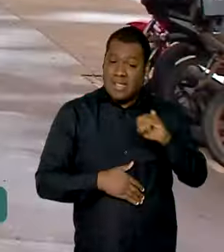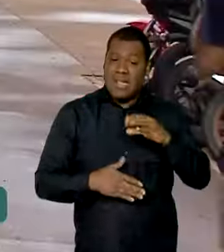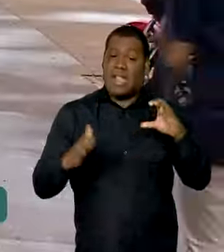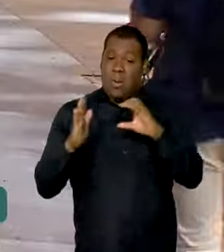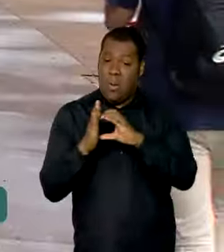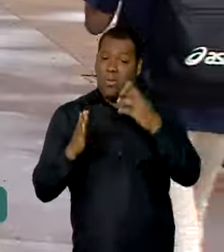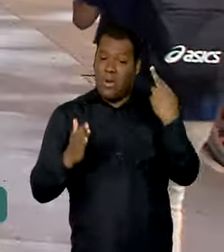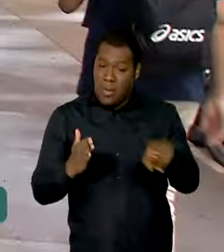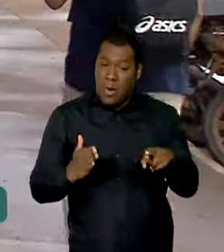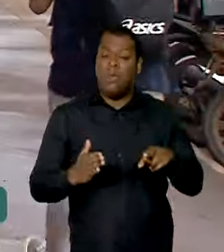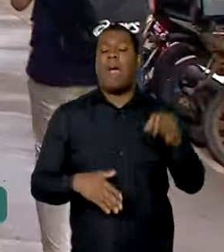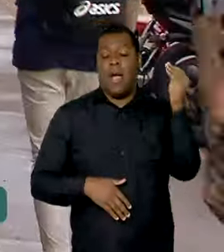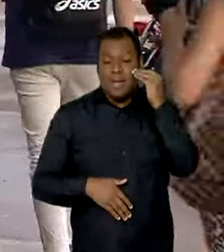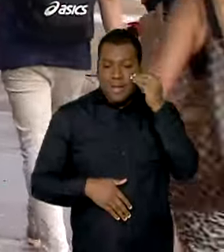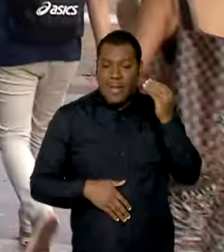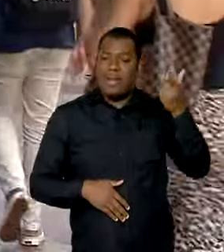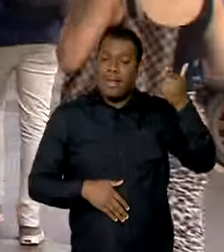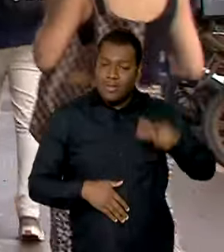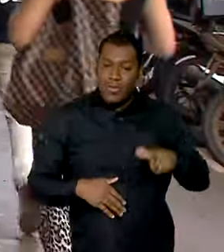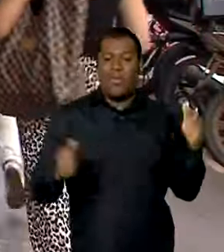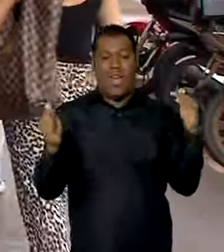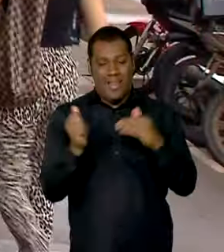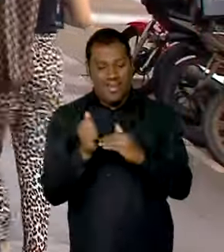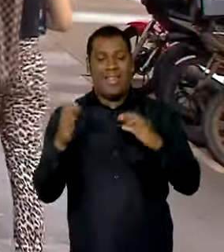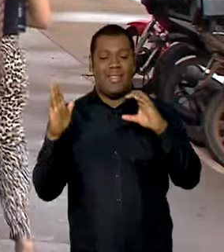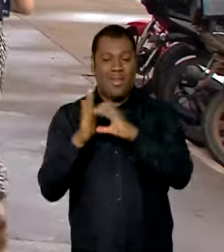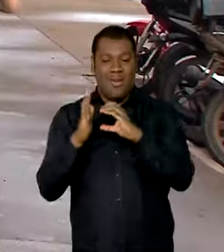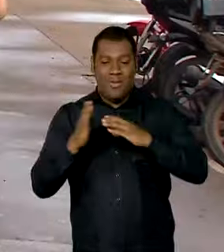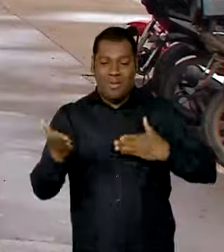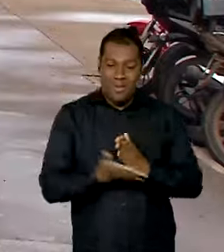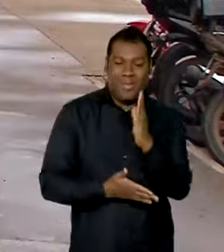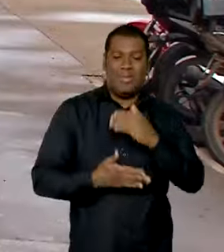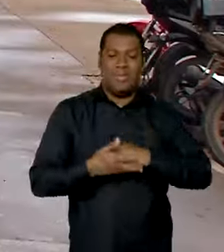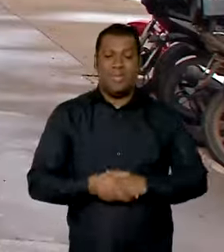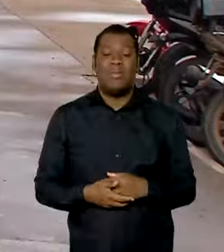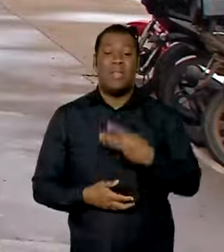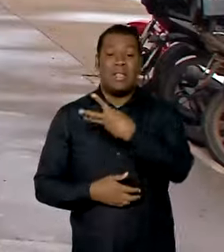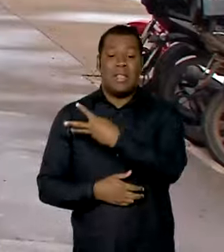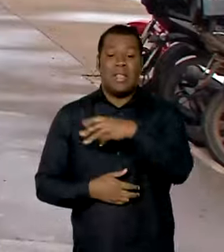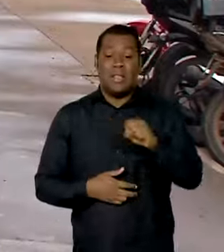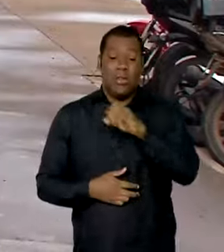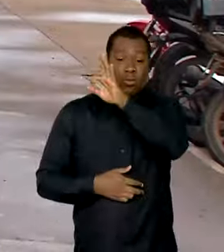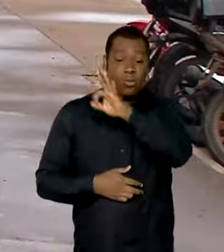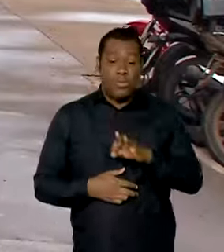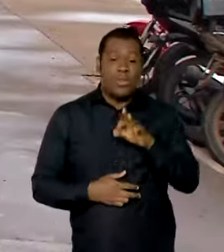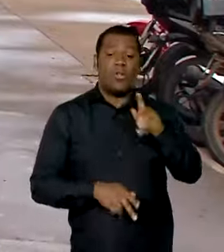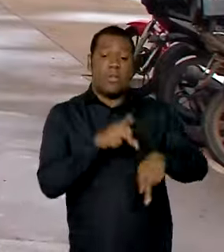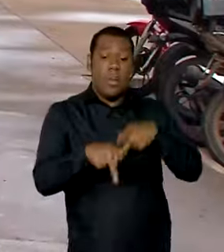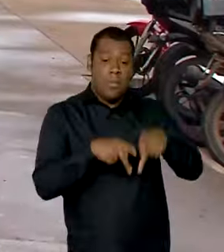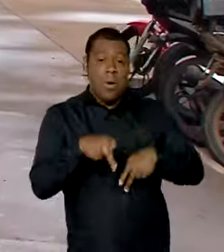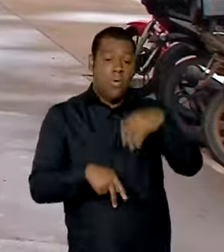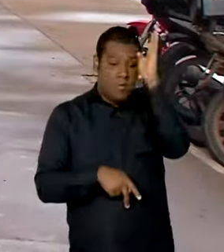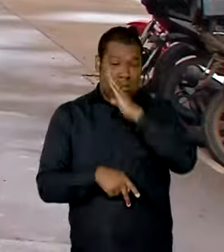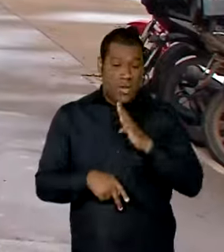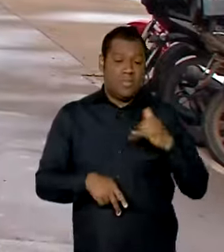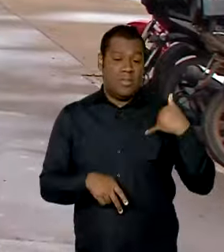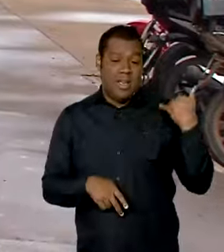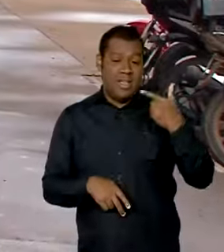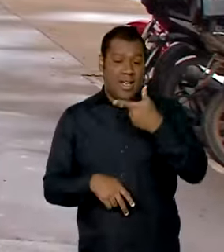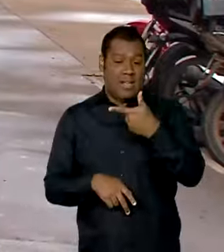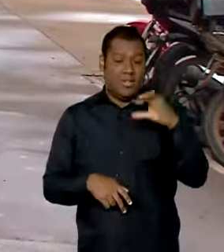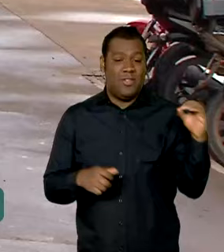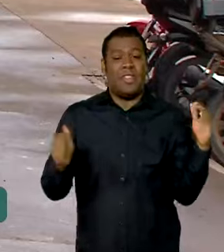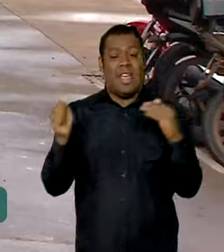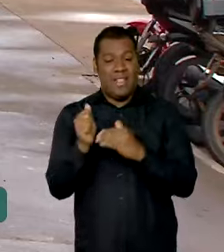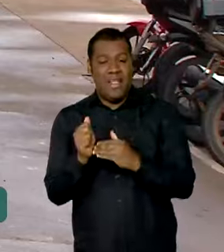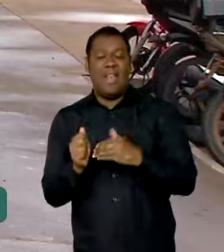interessante observar que essa faixa etária corresponde a pouco mais de 38% do conjunto da população. Mas eles são a